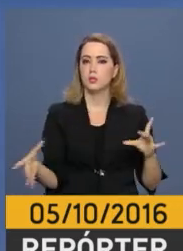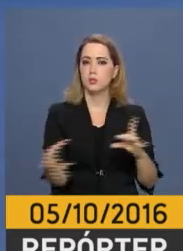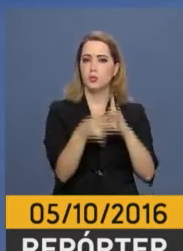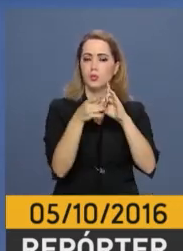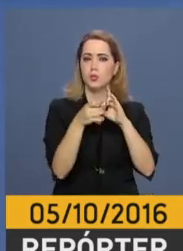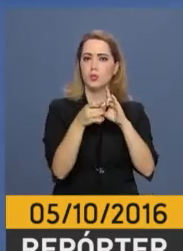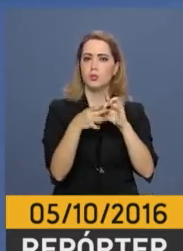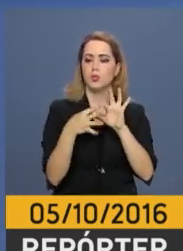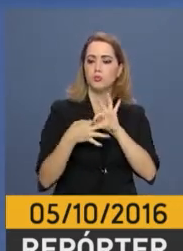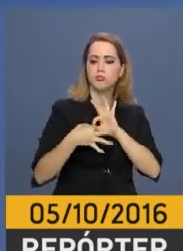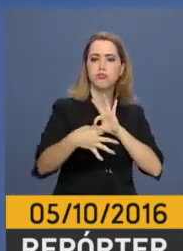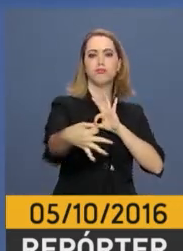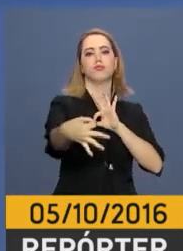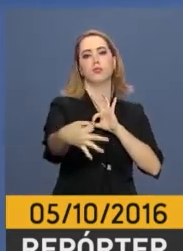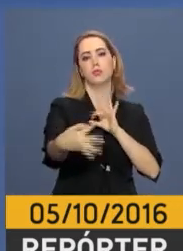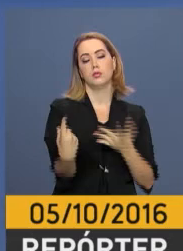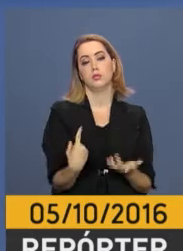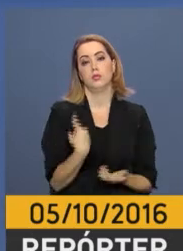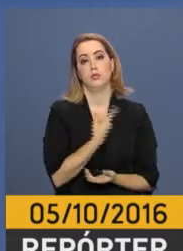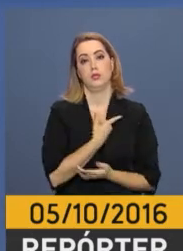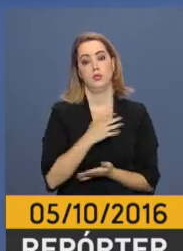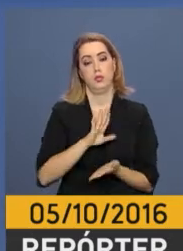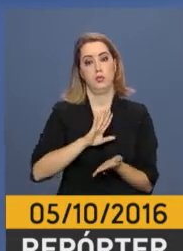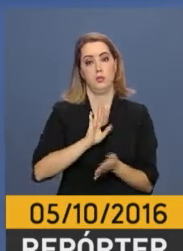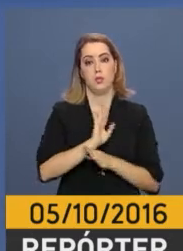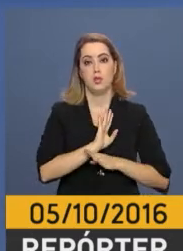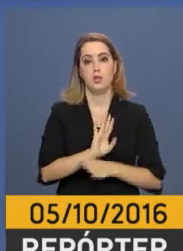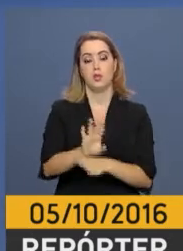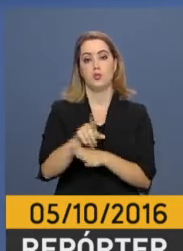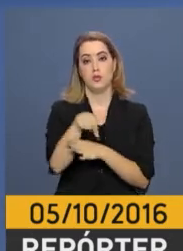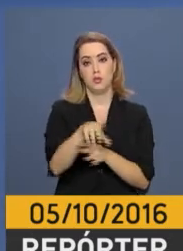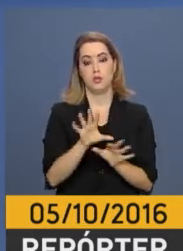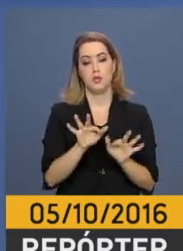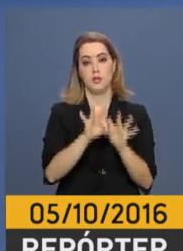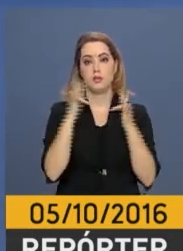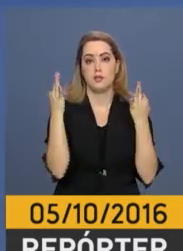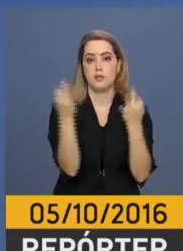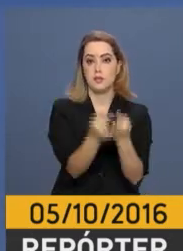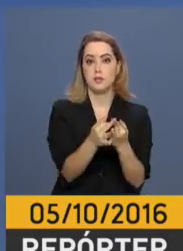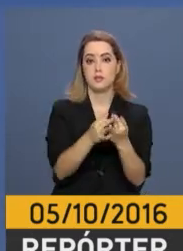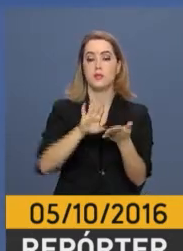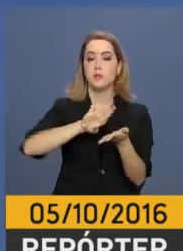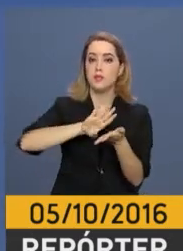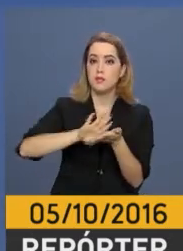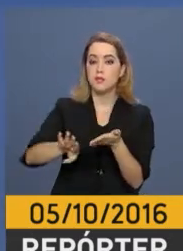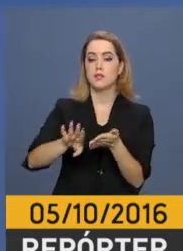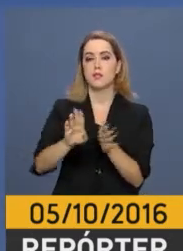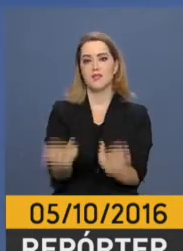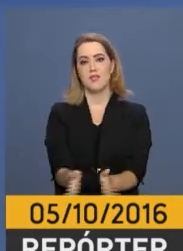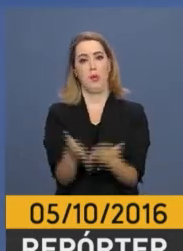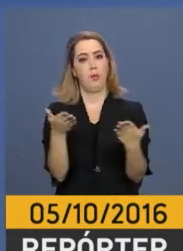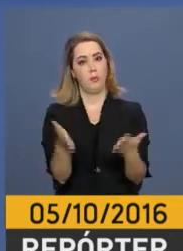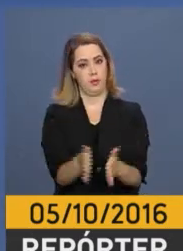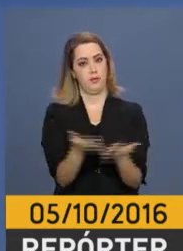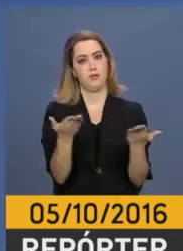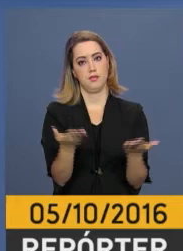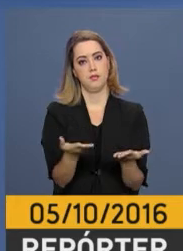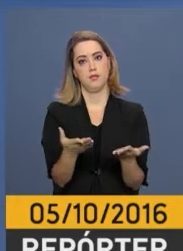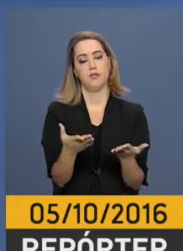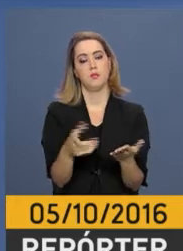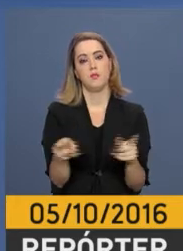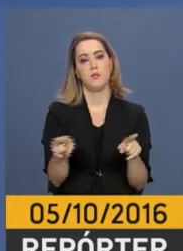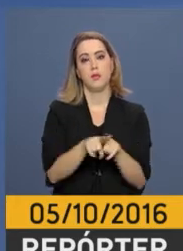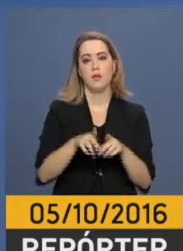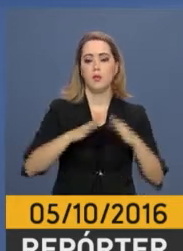prazo e ajudar essas famílias a saírem da condição de pobreza a longo prazo quando seus filhos têm o desempenho profissional